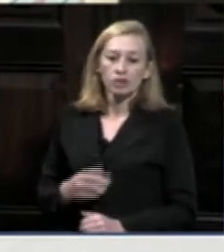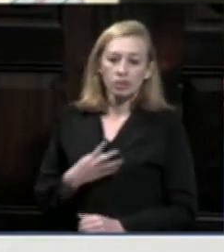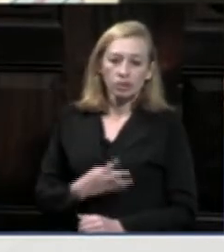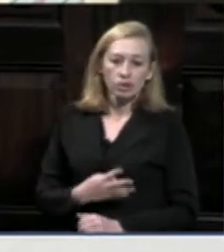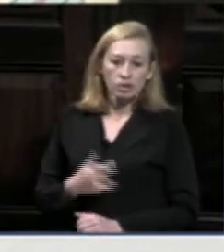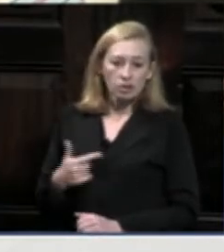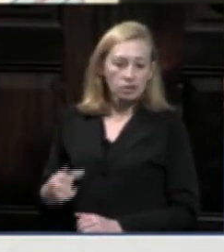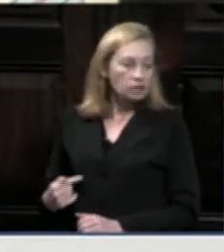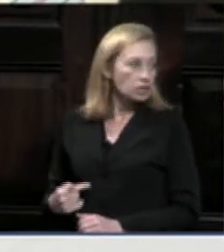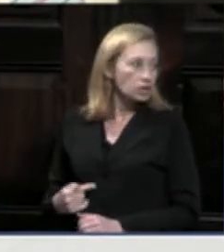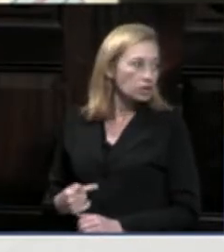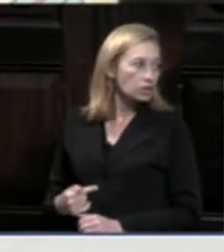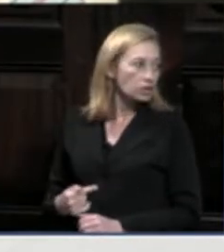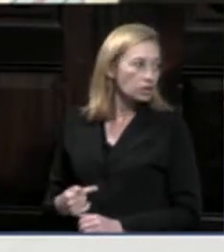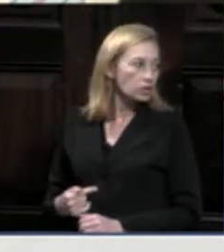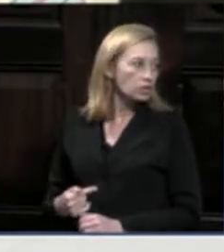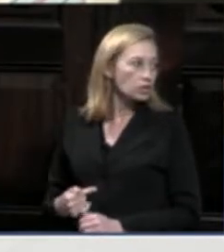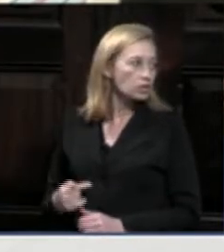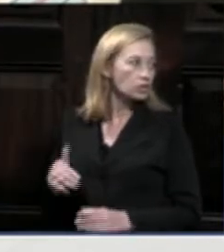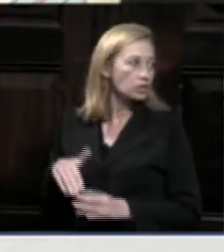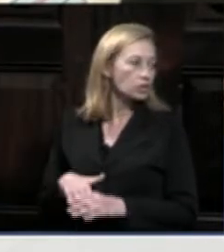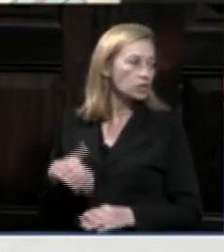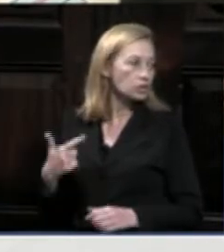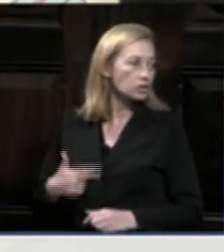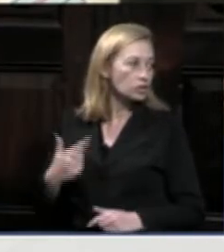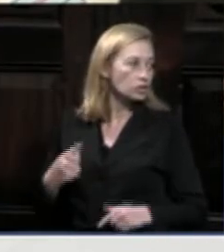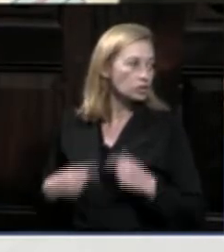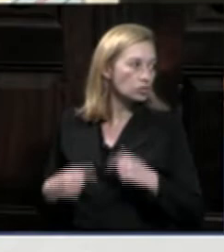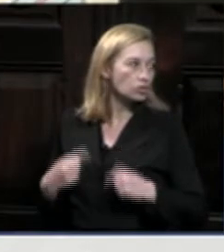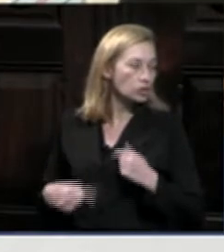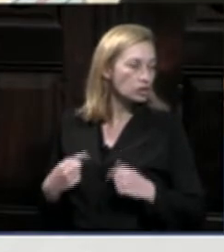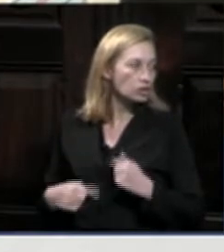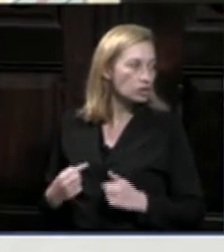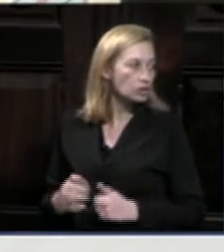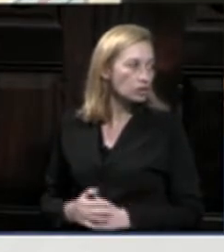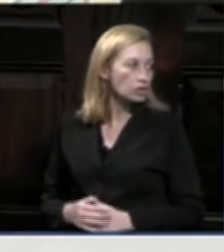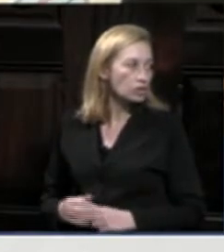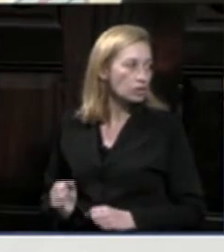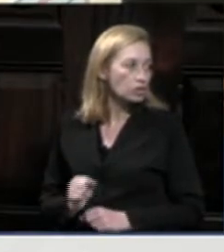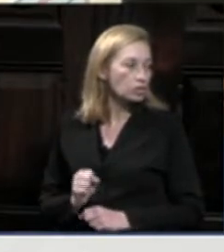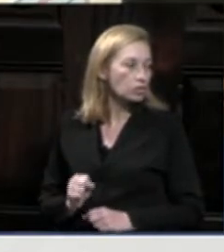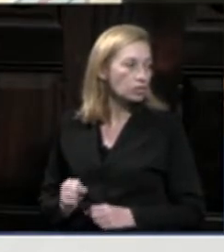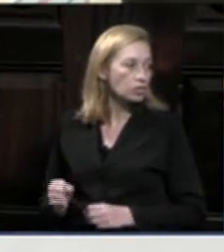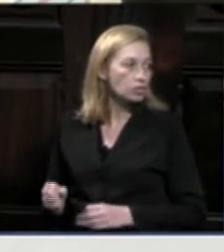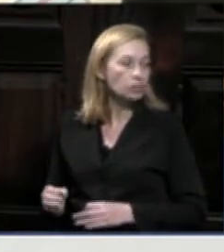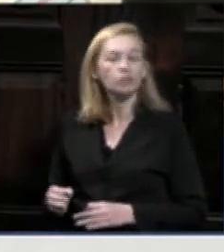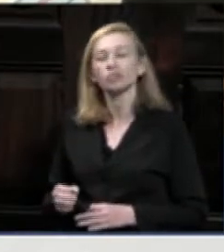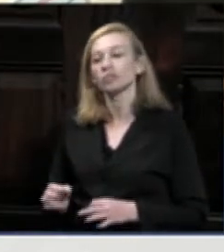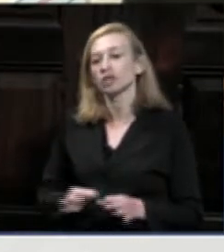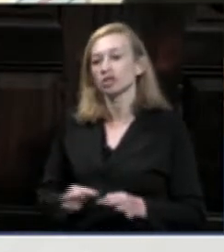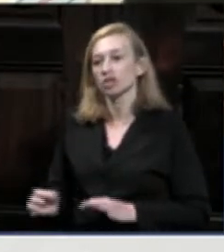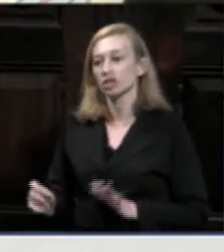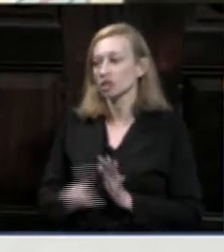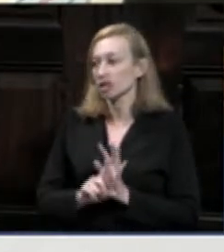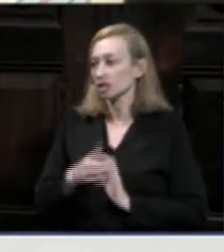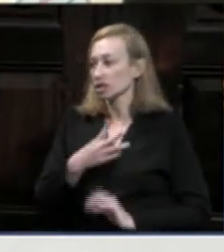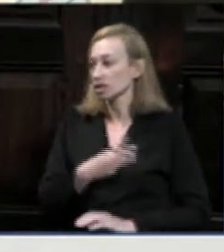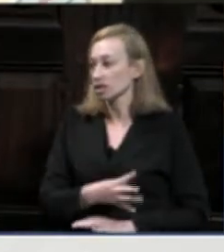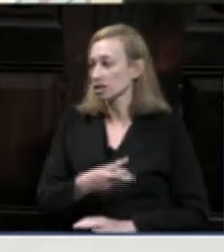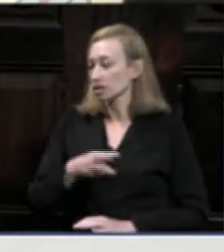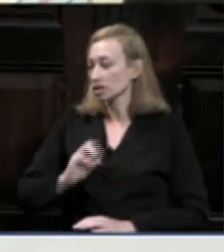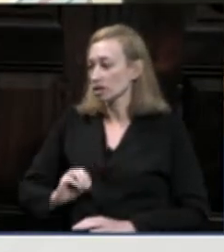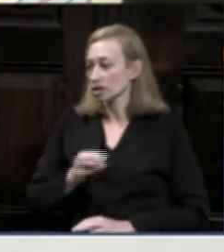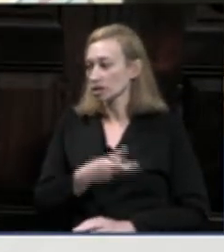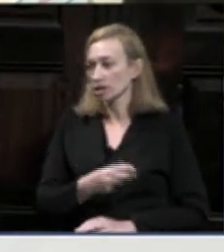Interno, em tramitação ordinária, em votação, em segunda discussão, redação do vencido. Projeto de Lei 3082-A de 2017, de autoria da deputada